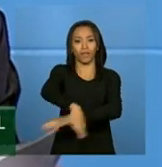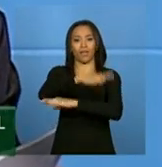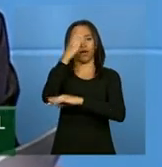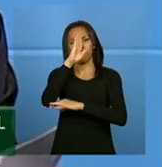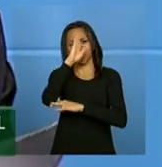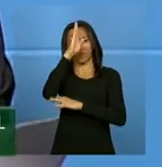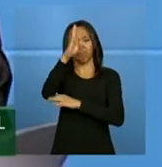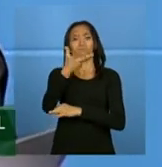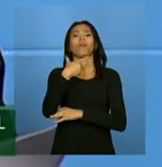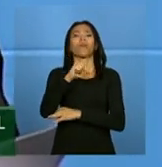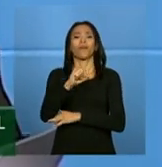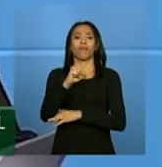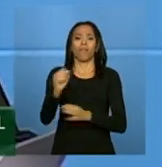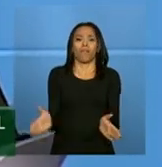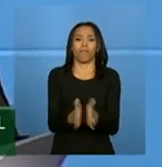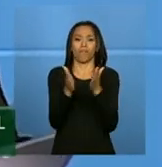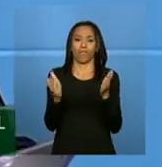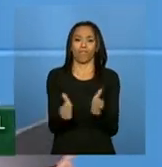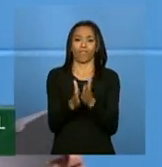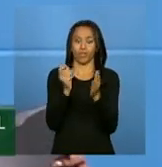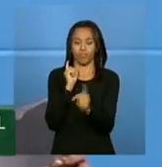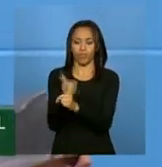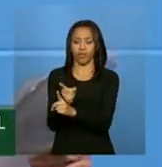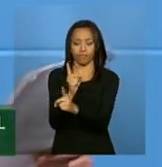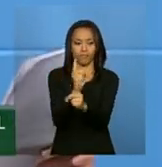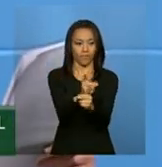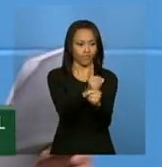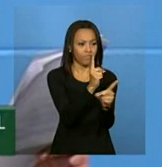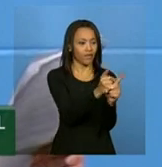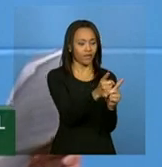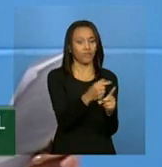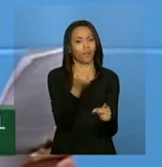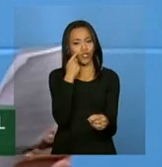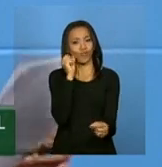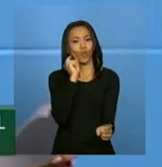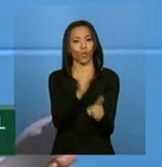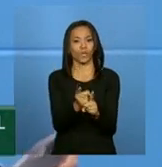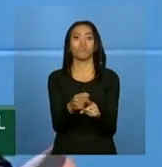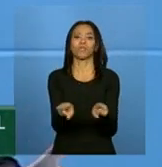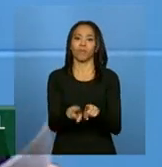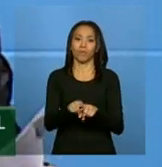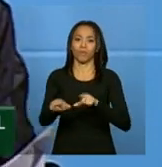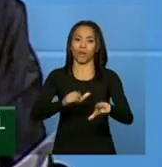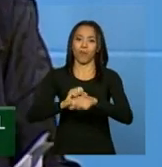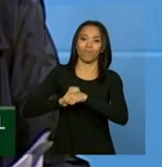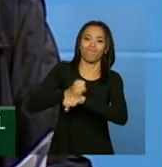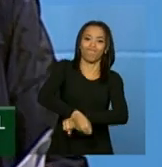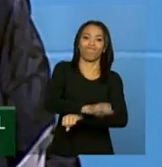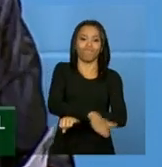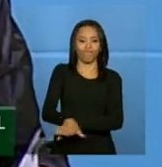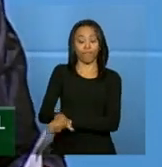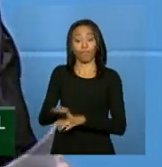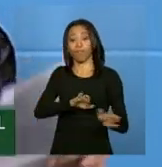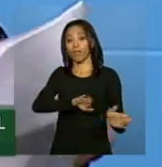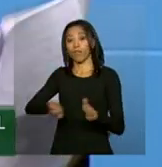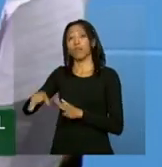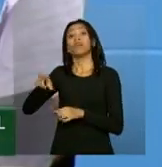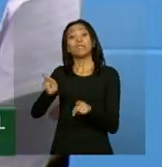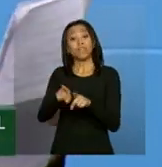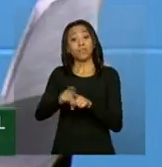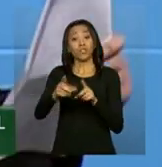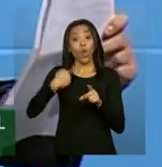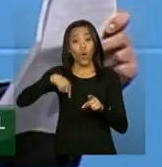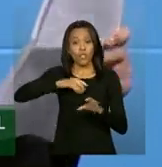áreas vulneráveis, onde encontramos pobreza e onde temos o trabalho infantil. Também estamos construindo estratégias, porque